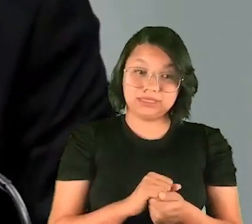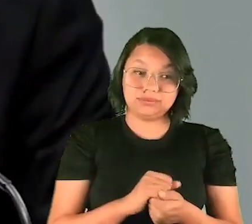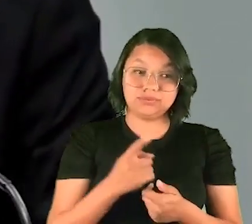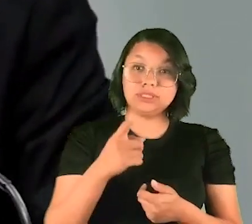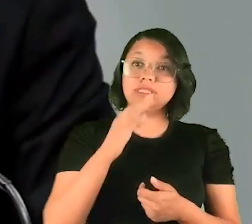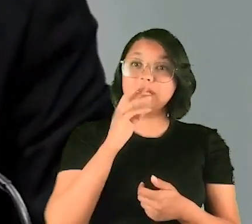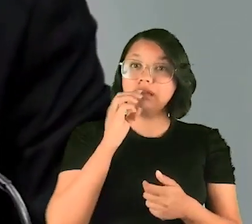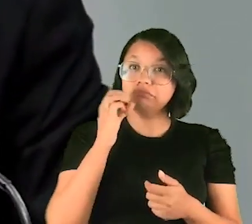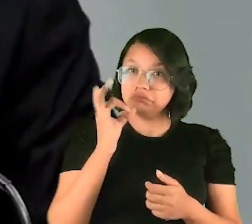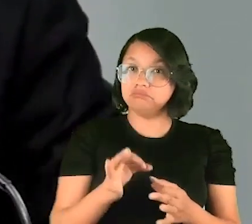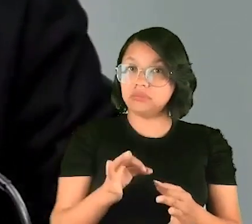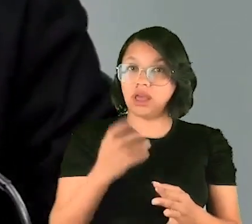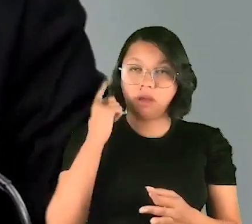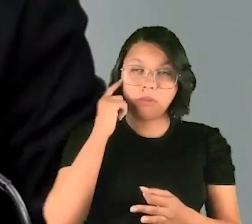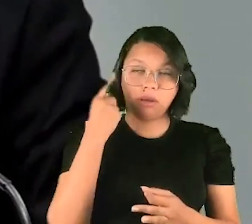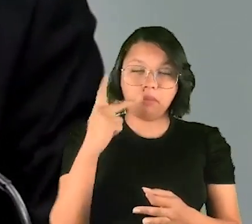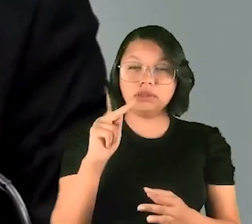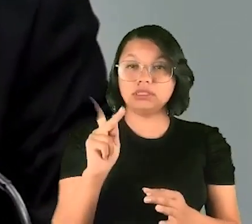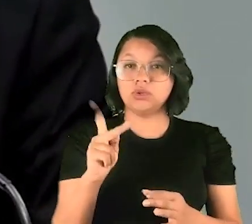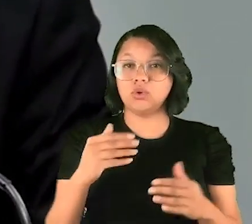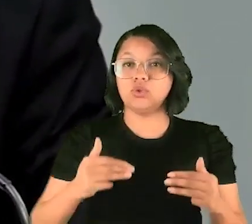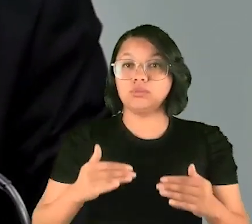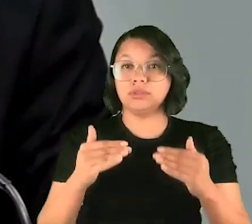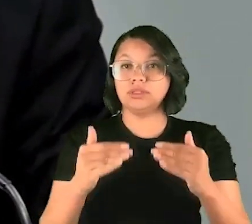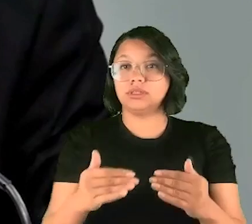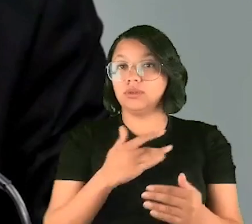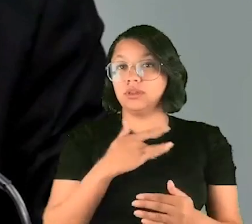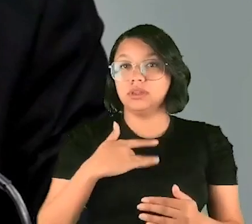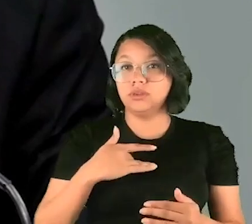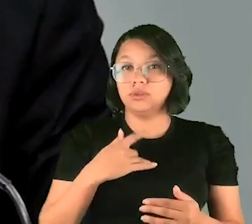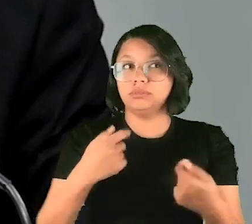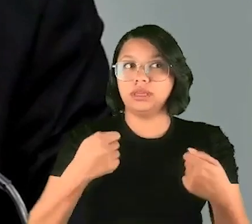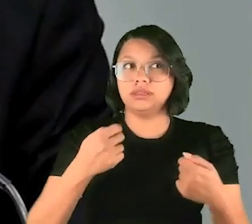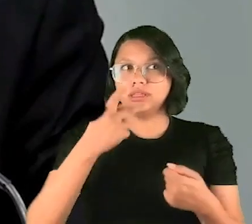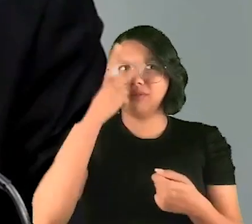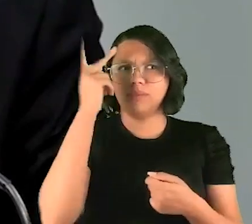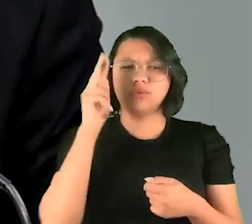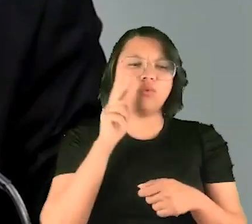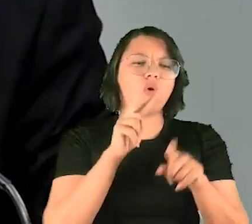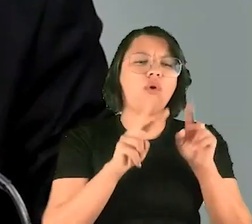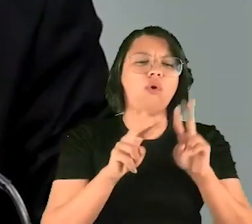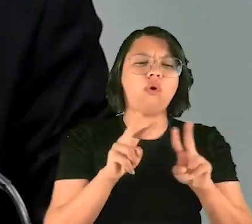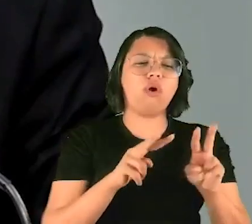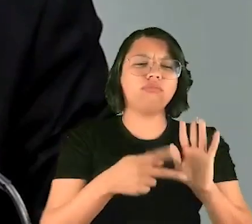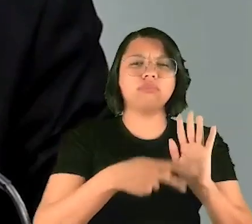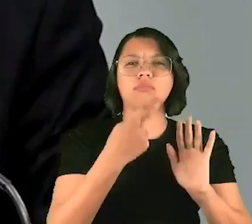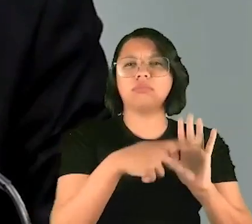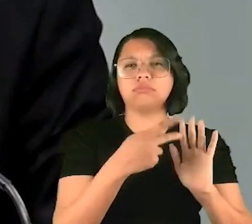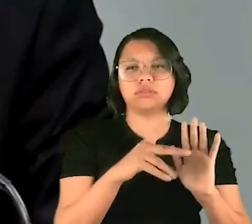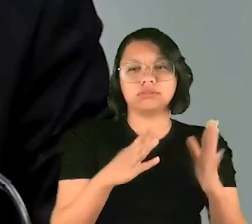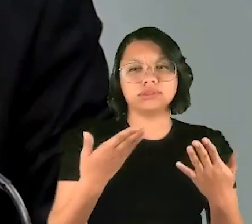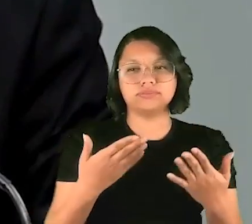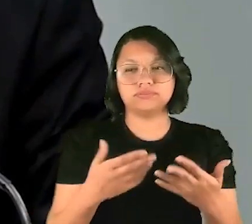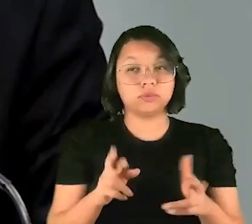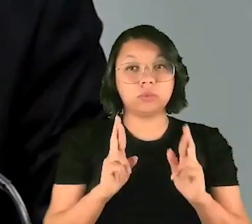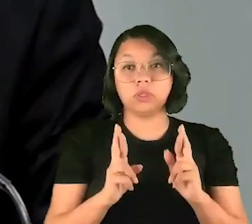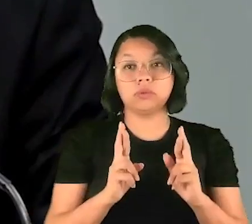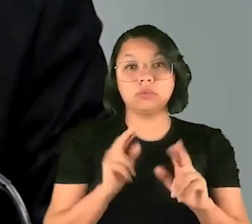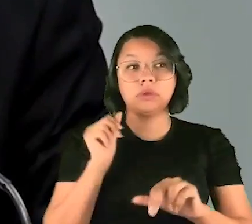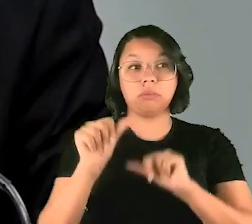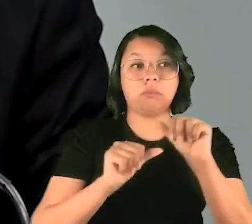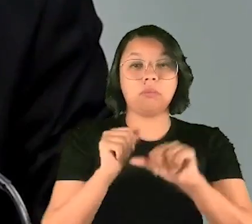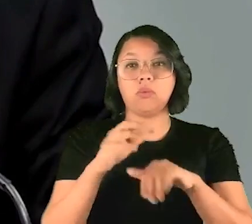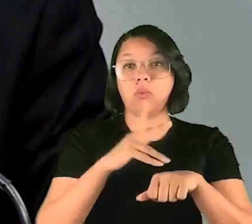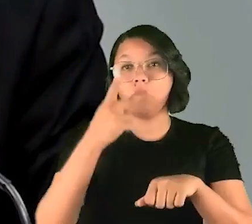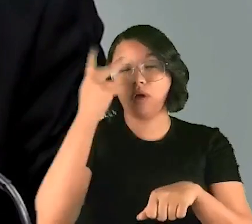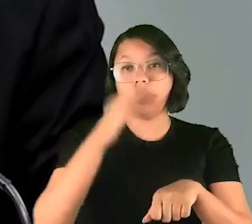que é aí que entra o bom senso, e eu acho que o doutor tem razão, de que no Ministério da Saúde deveria alguém olhando isso estrategicamente e